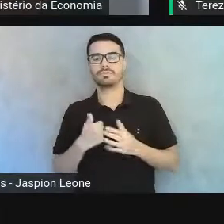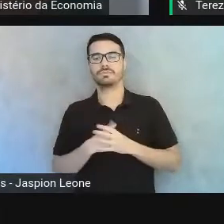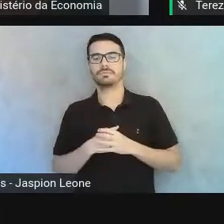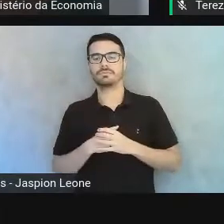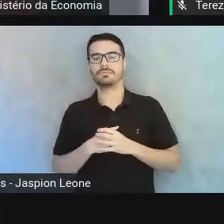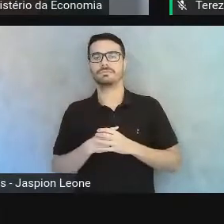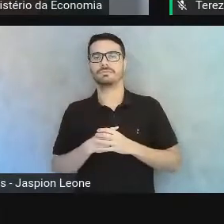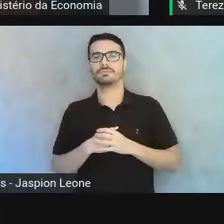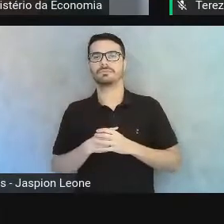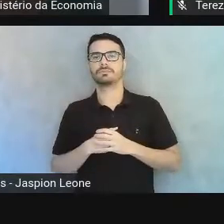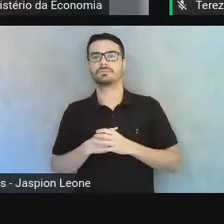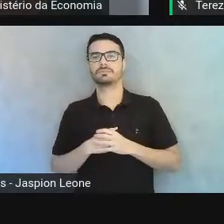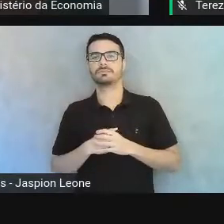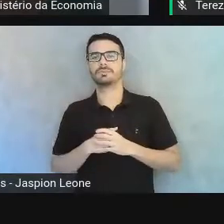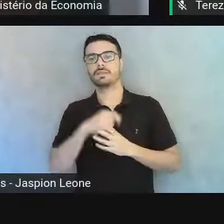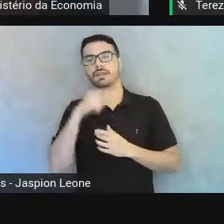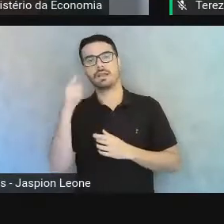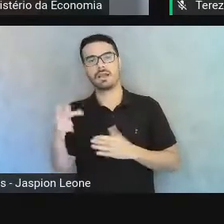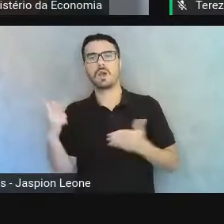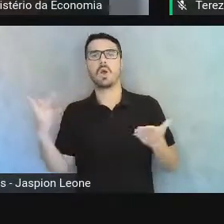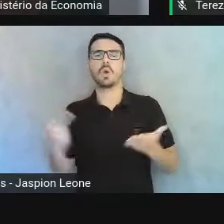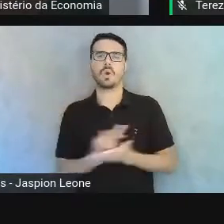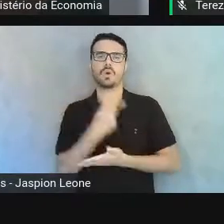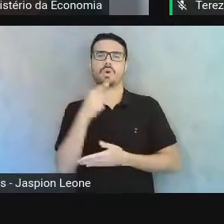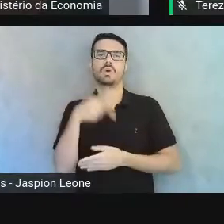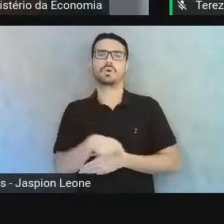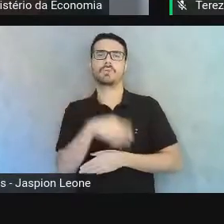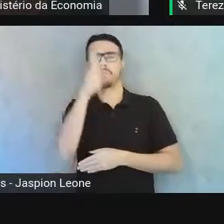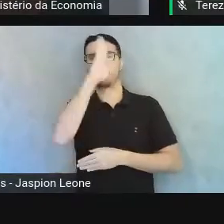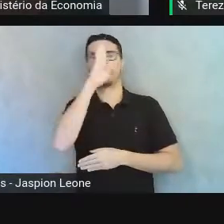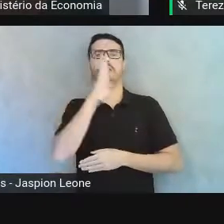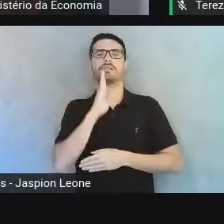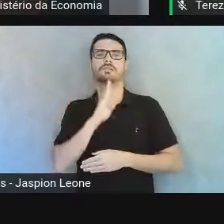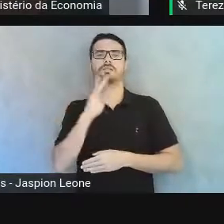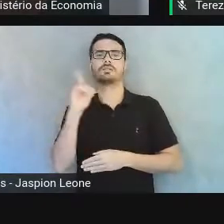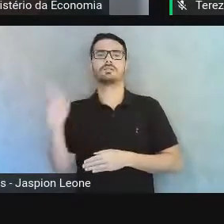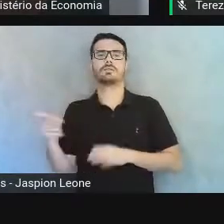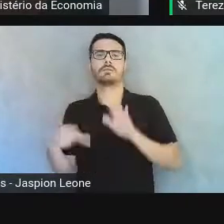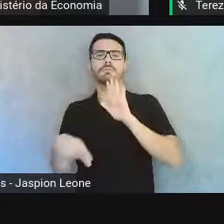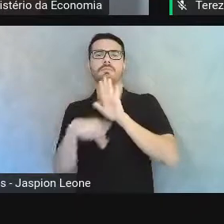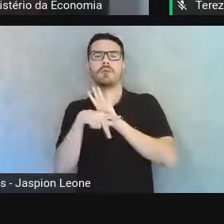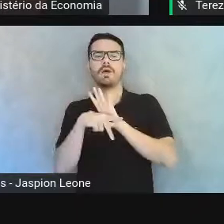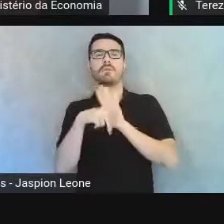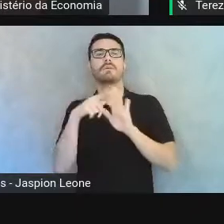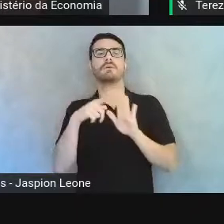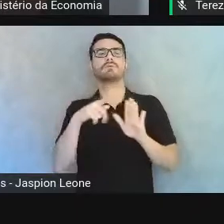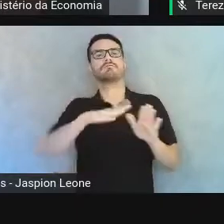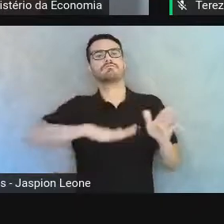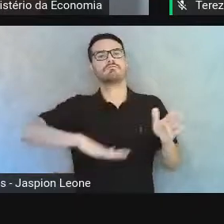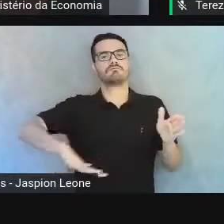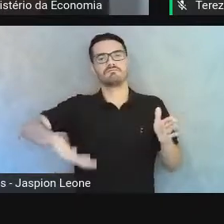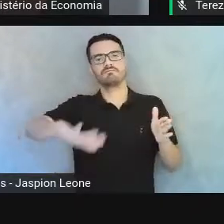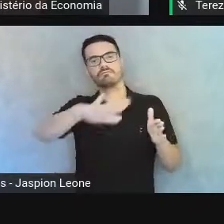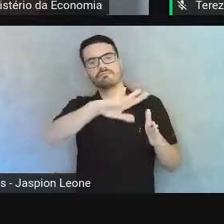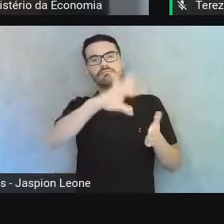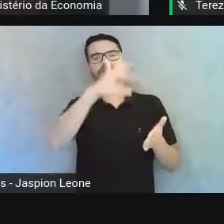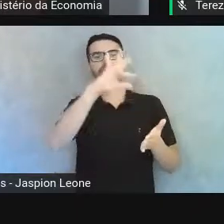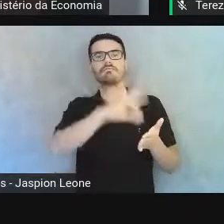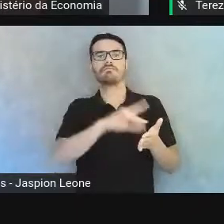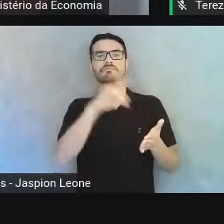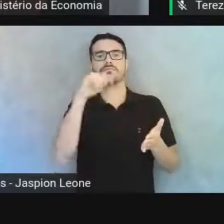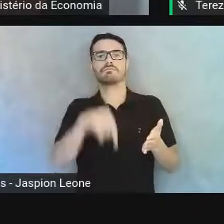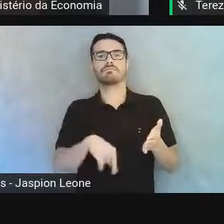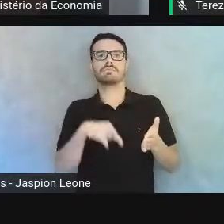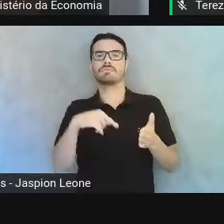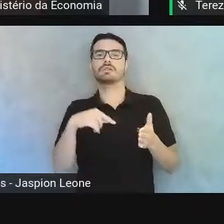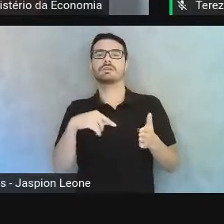até um caso brasileiro, né? Um elemento da nossa realidade, na nossa